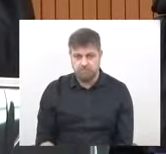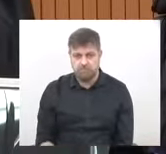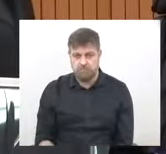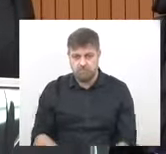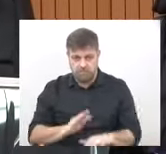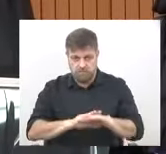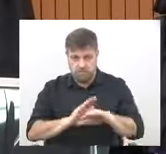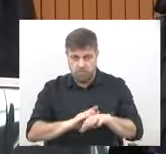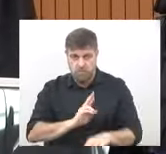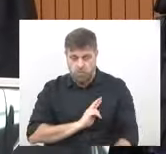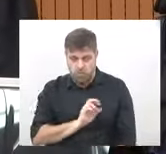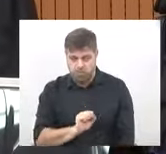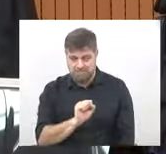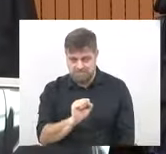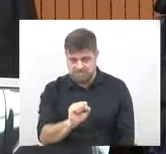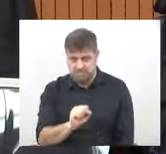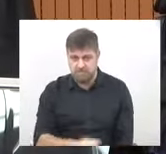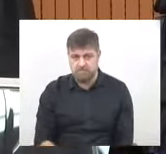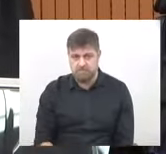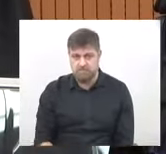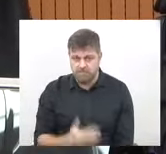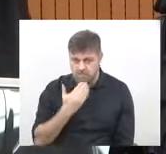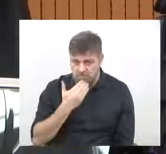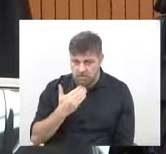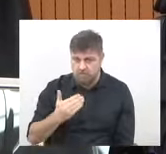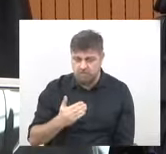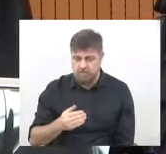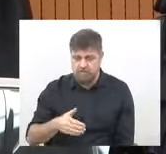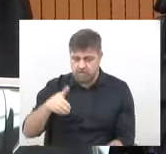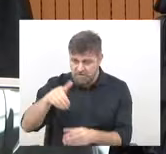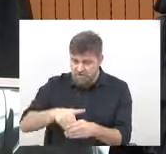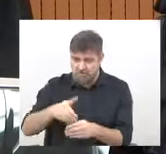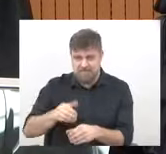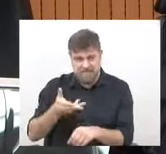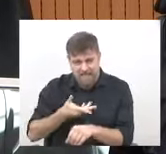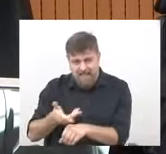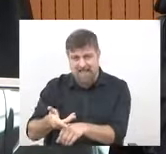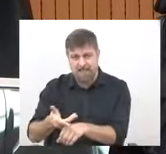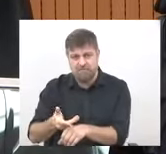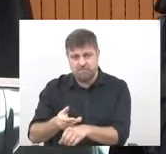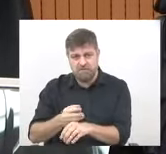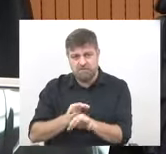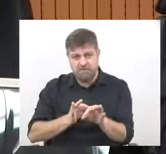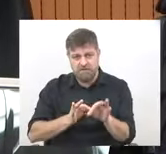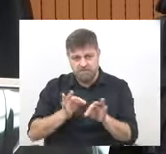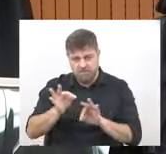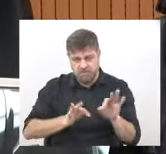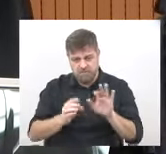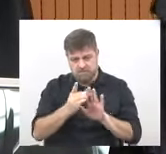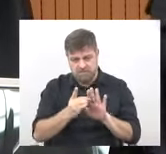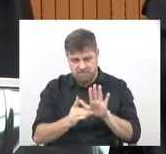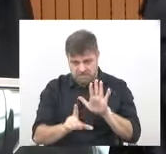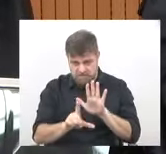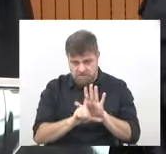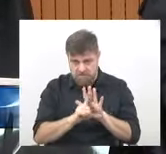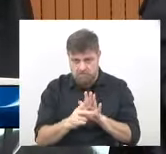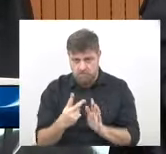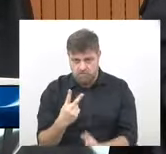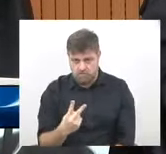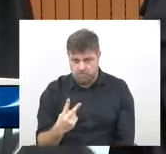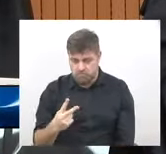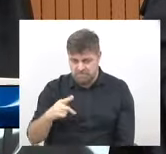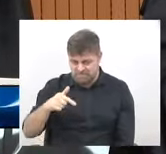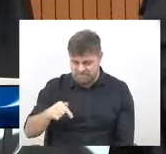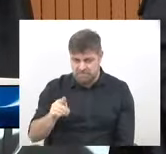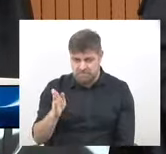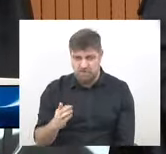do senhor Luiz Carlos Rossini, que requer a tramitação em regime de urgência do PDL 227/8,